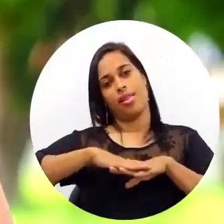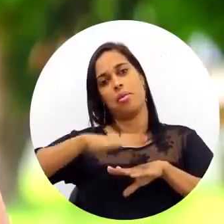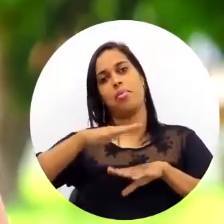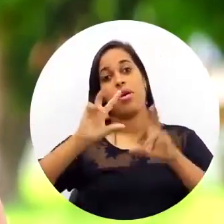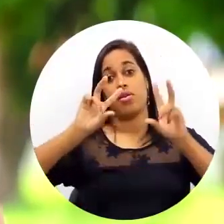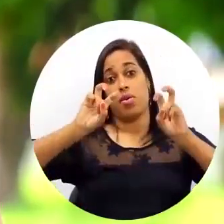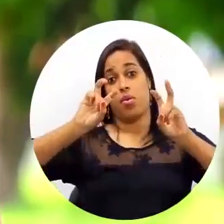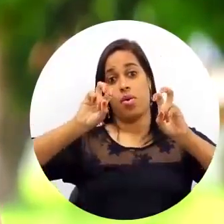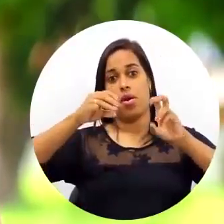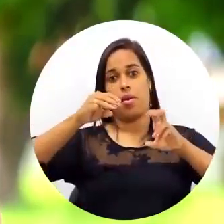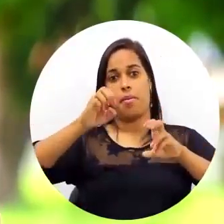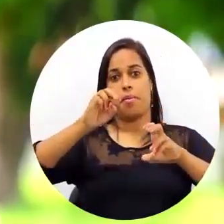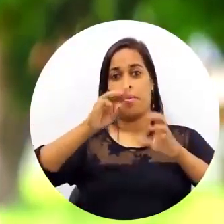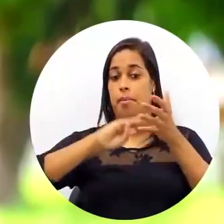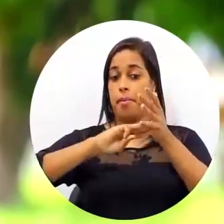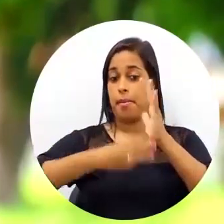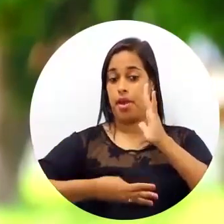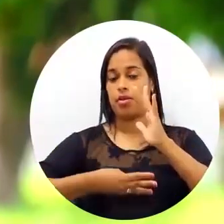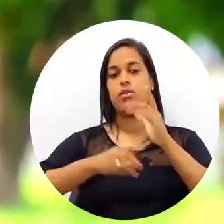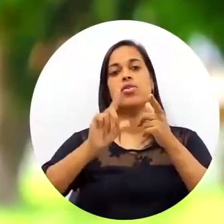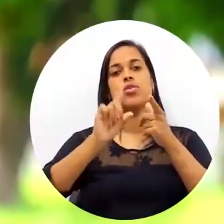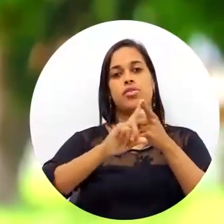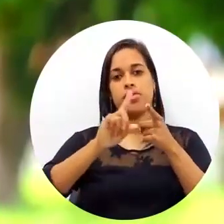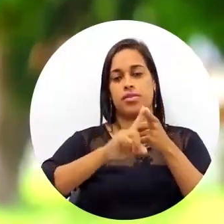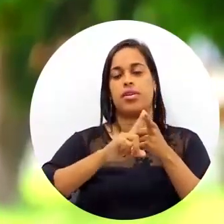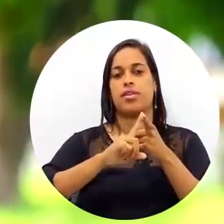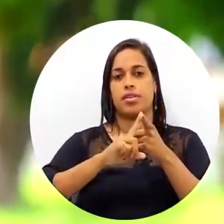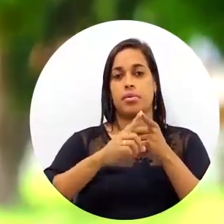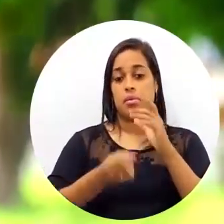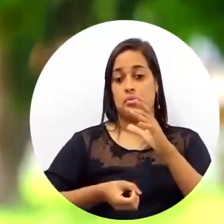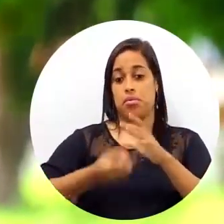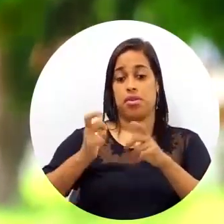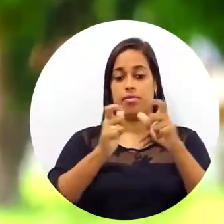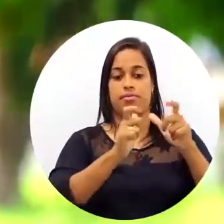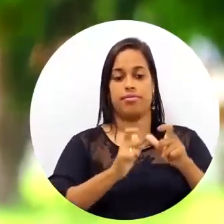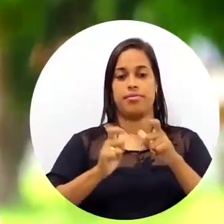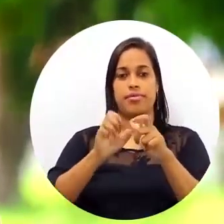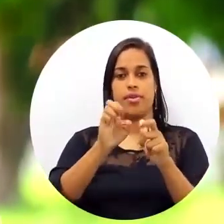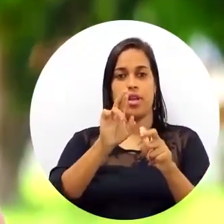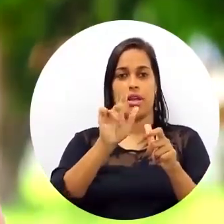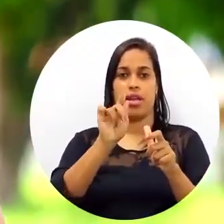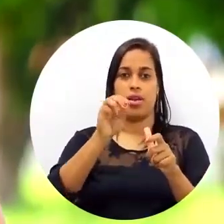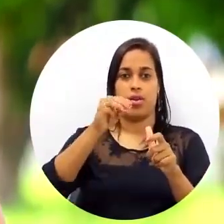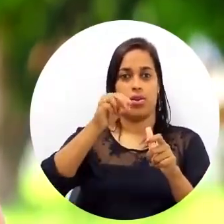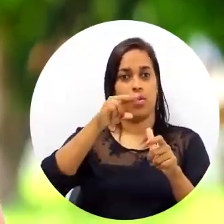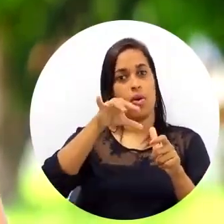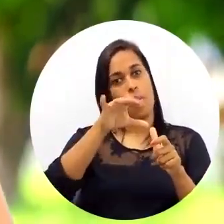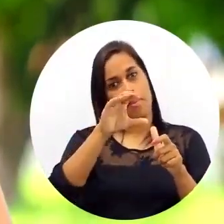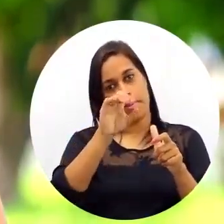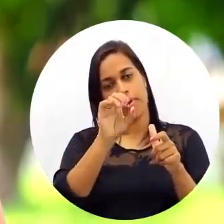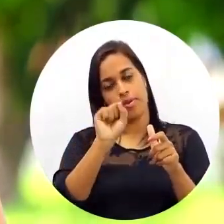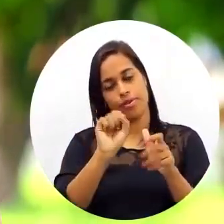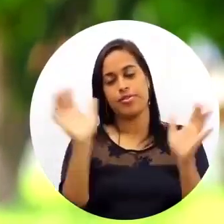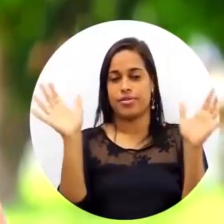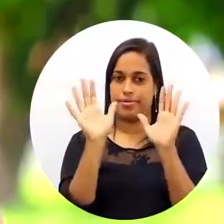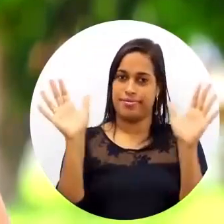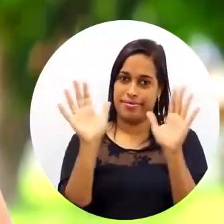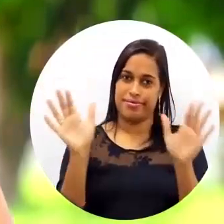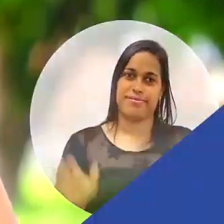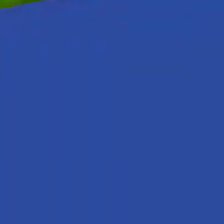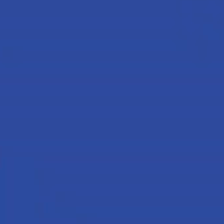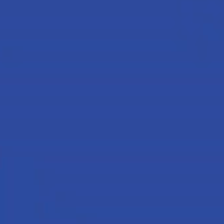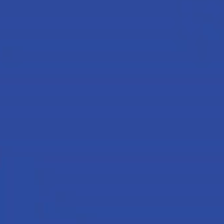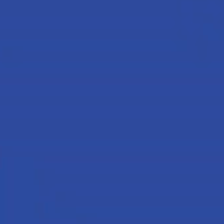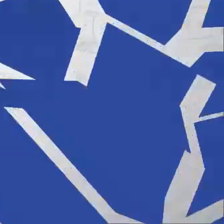próxima semana tem mais, com o assunto de metodologias e métodos para a criação de espaços ergonômicos. Até mais!